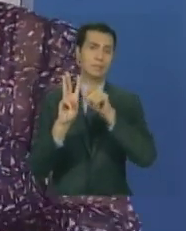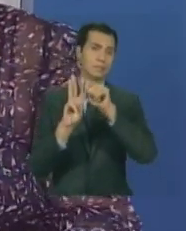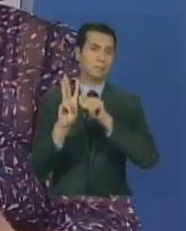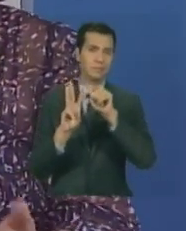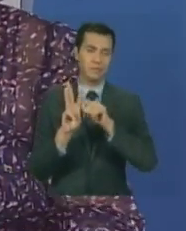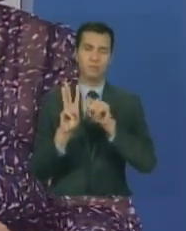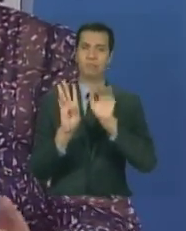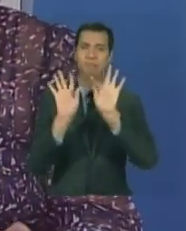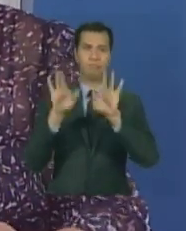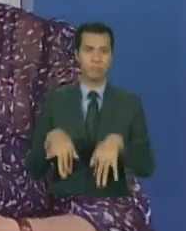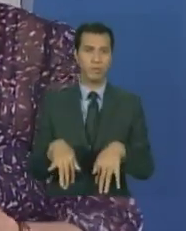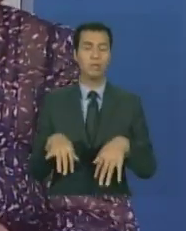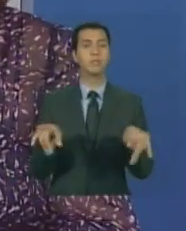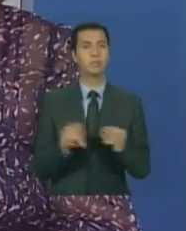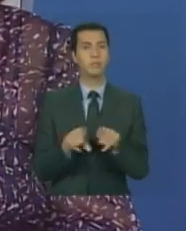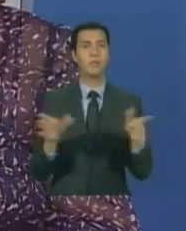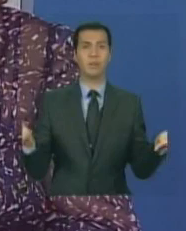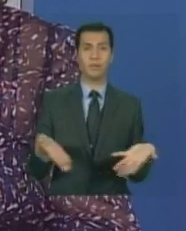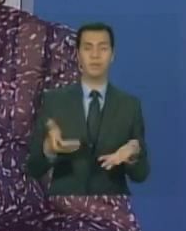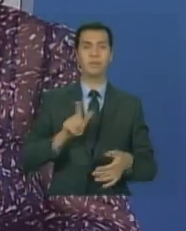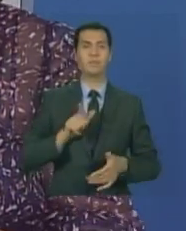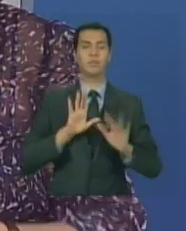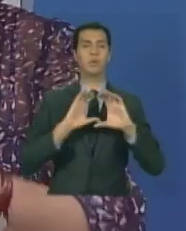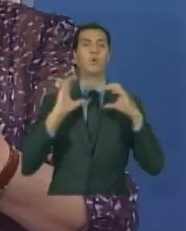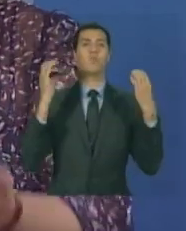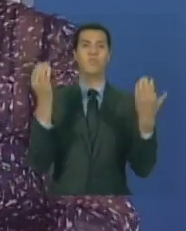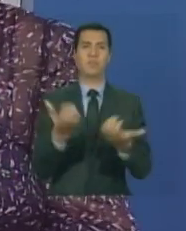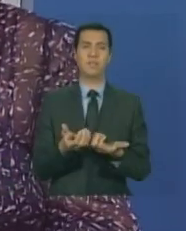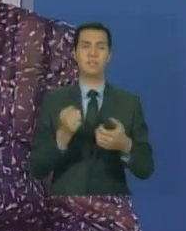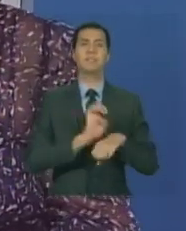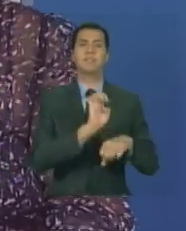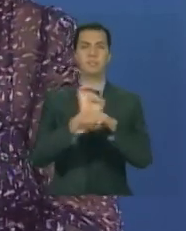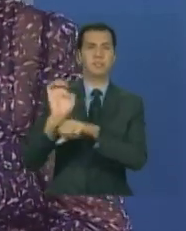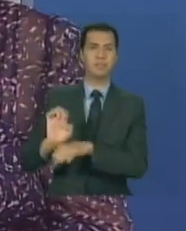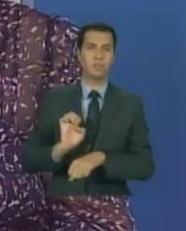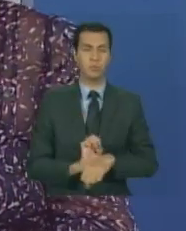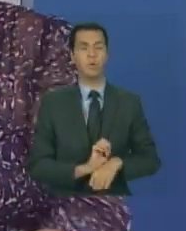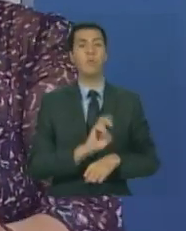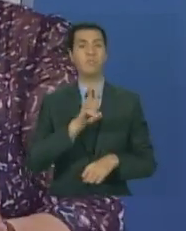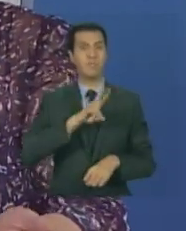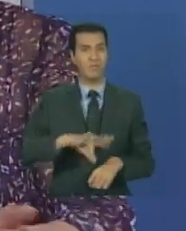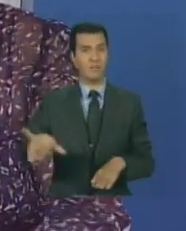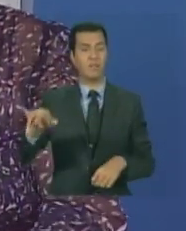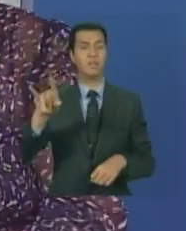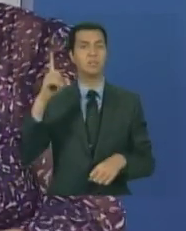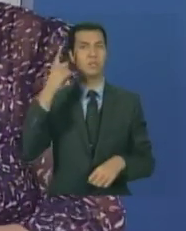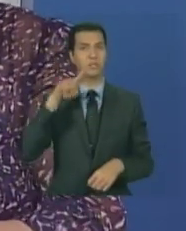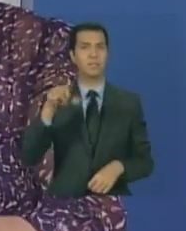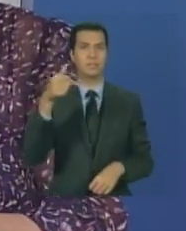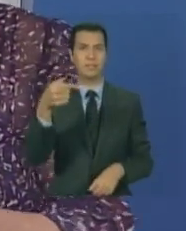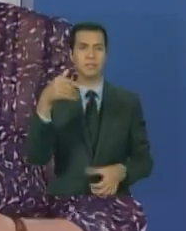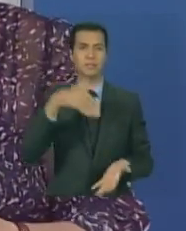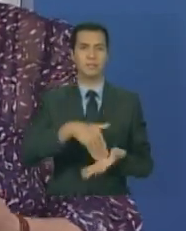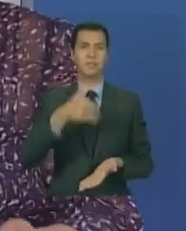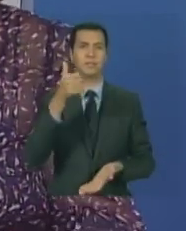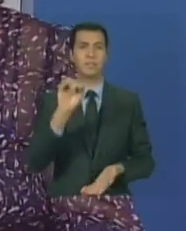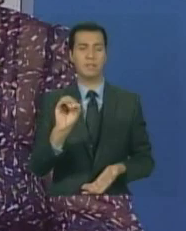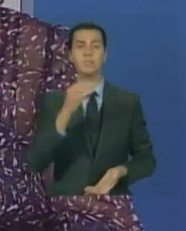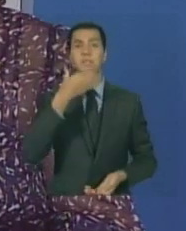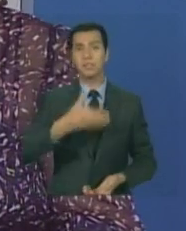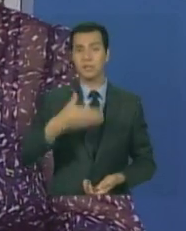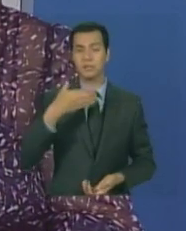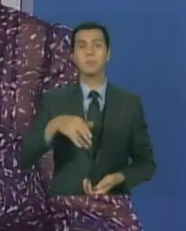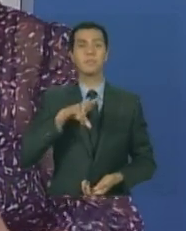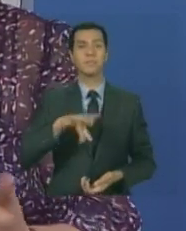meio das conferências, né, estaduais de assistência social. Nós vamos ter conferência agora de 7 a 10 de dezembro, nós vamos estar